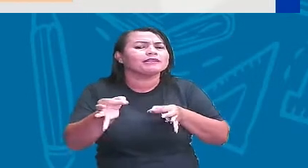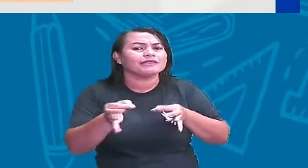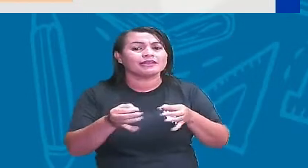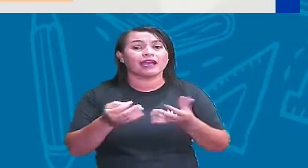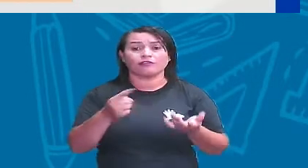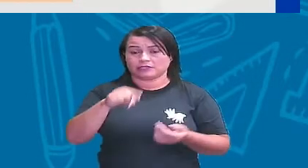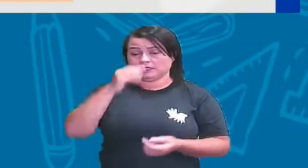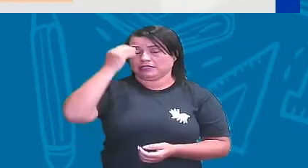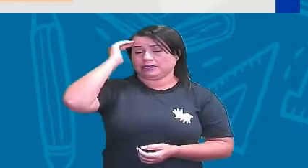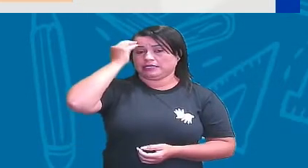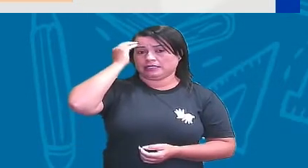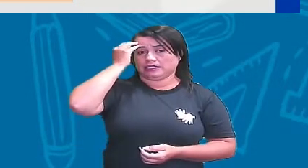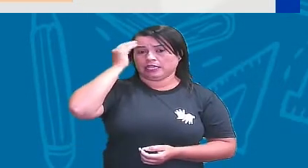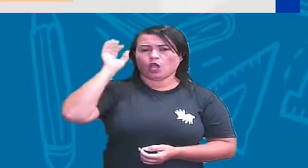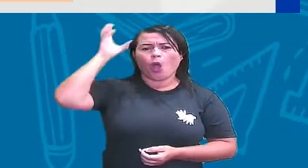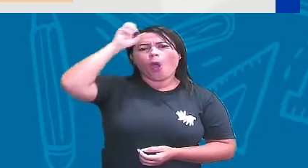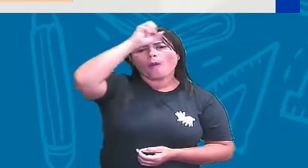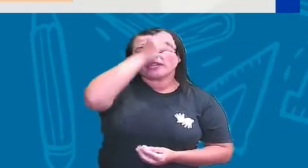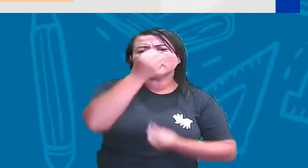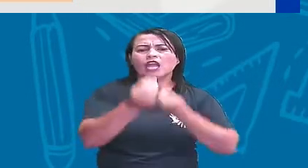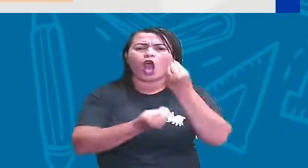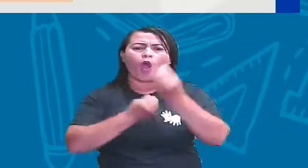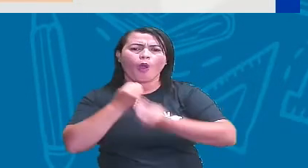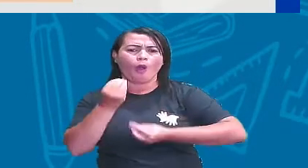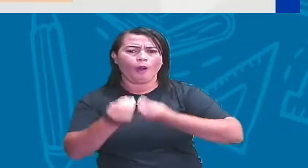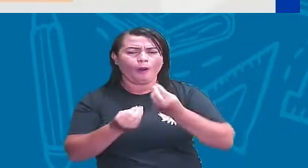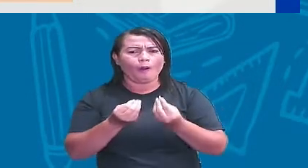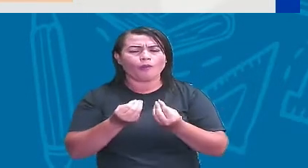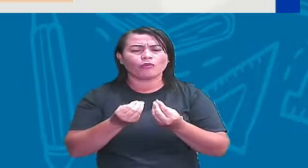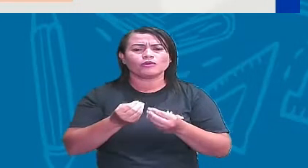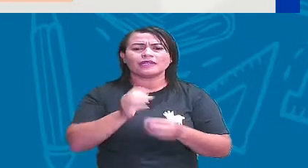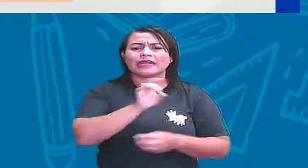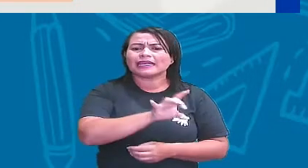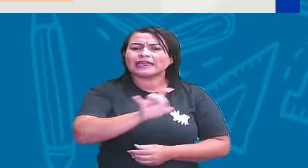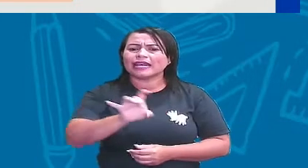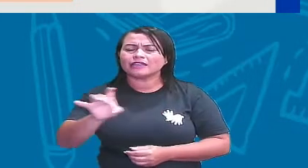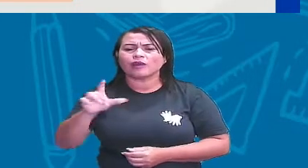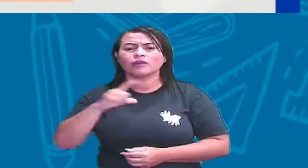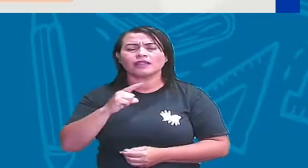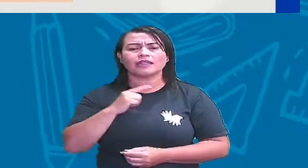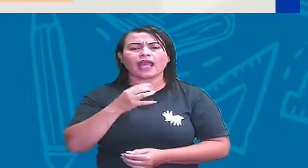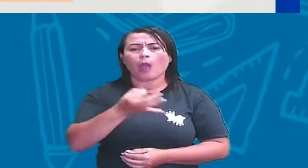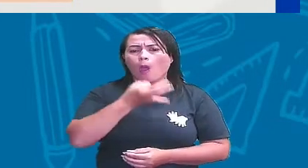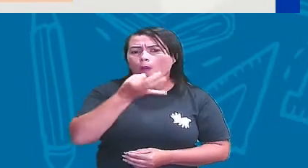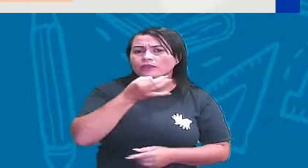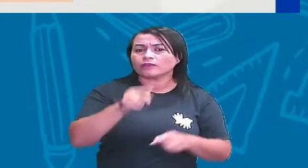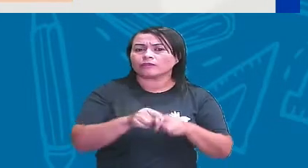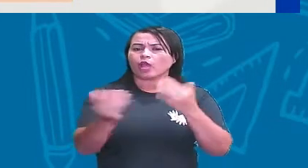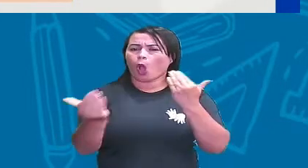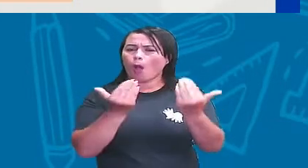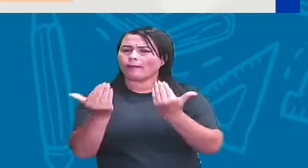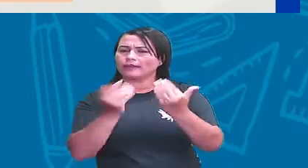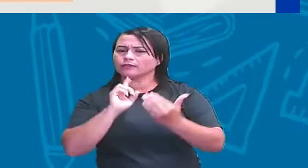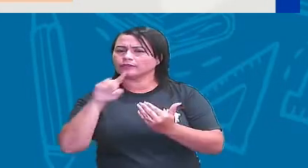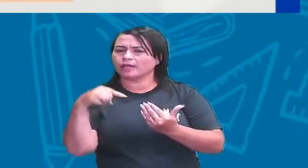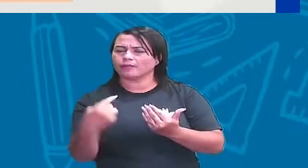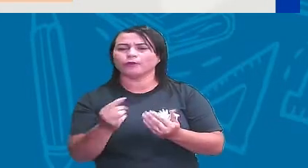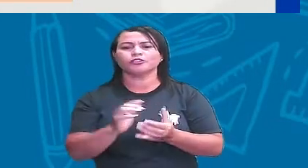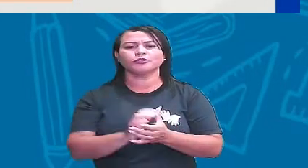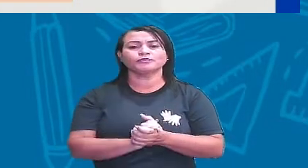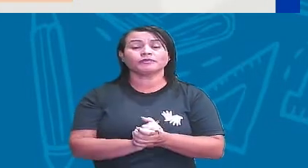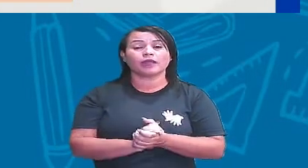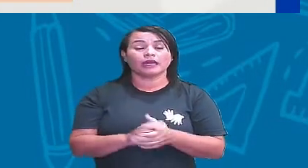cada um tem como determinação para poder a gente fazer a comparação, né, deles. Vamos lá.